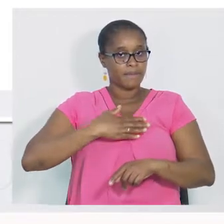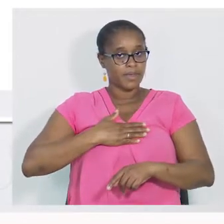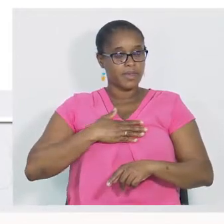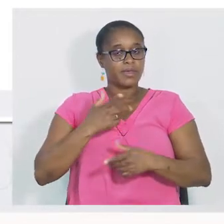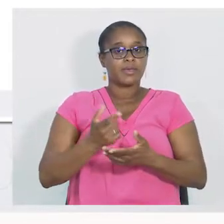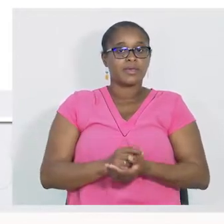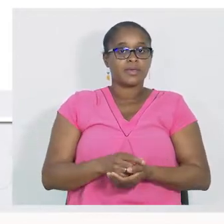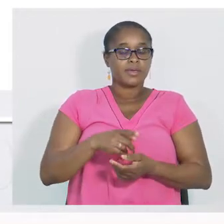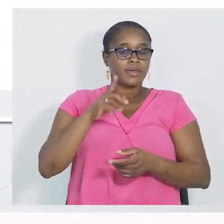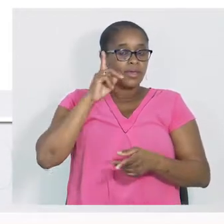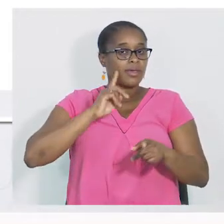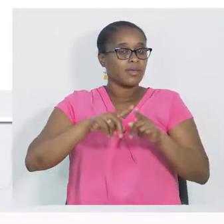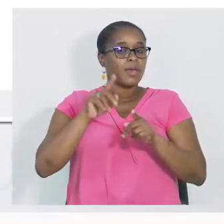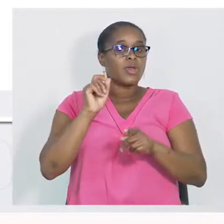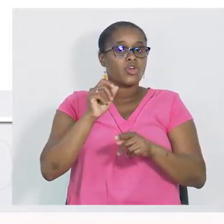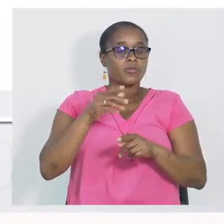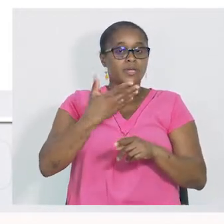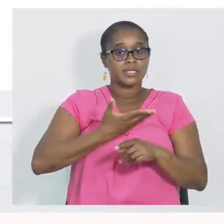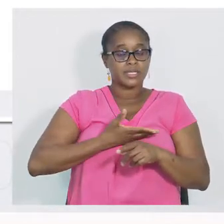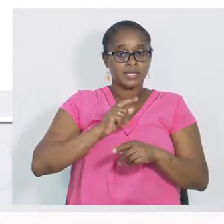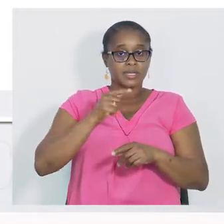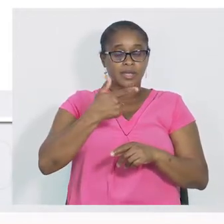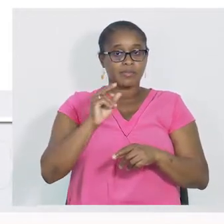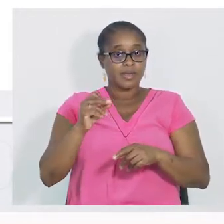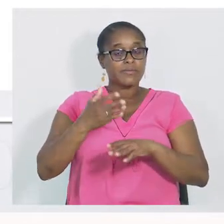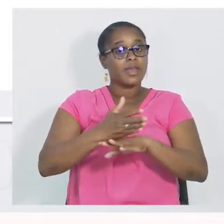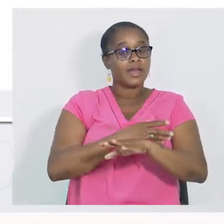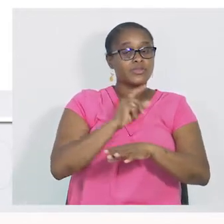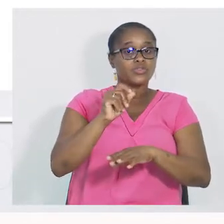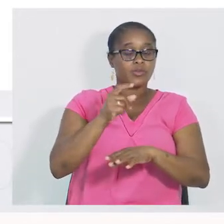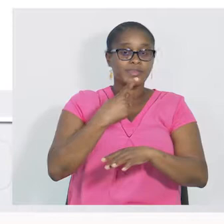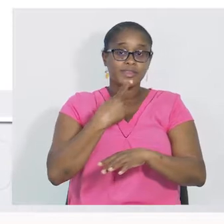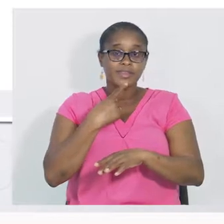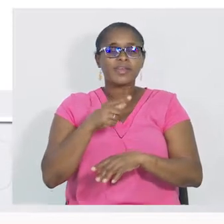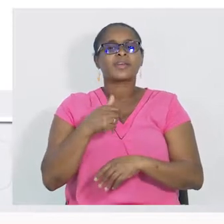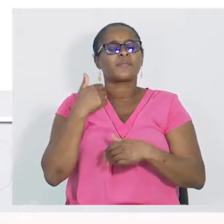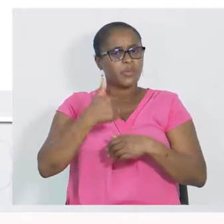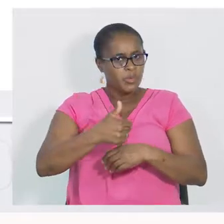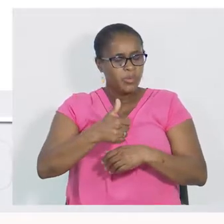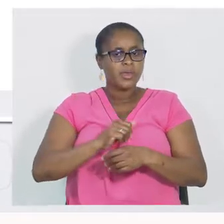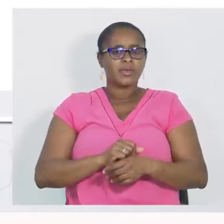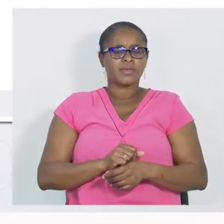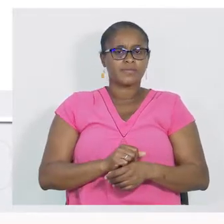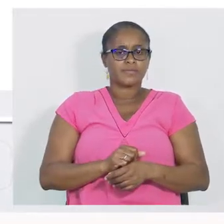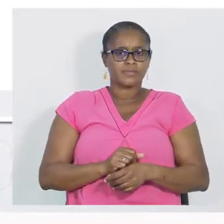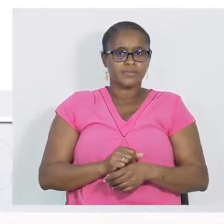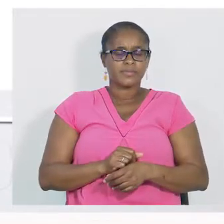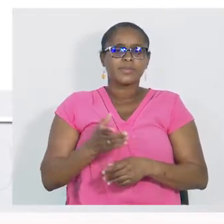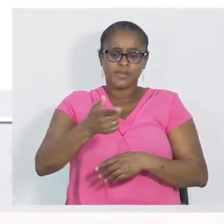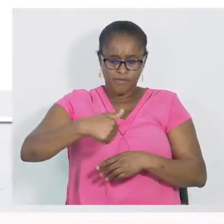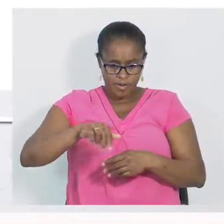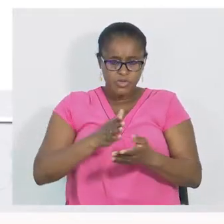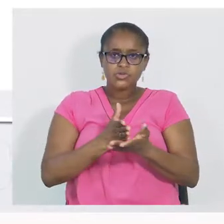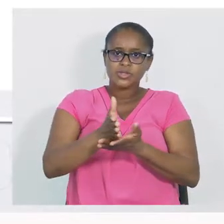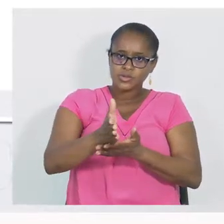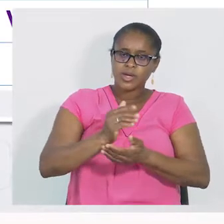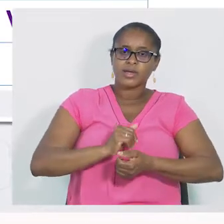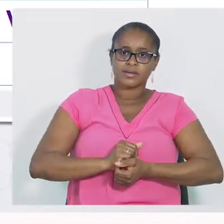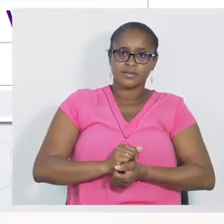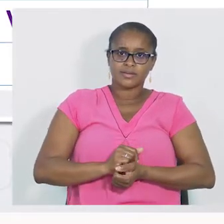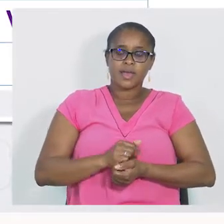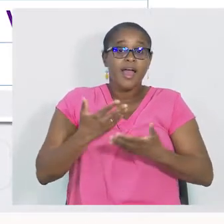meu pai, minha mãe, meu irmão. Estão a